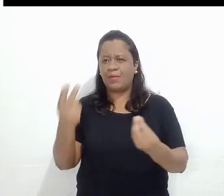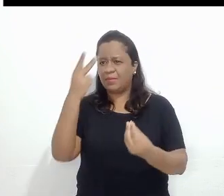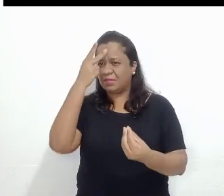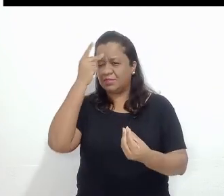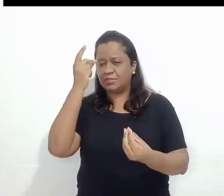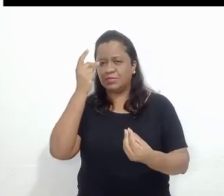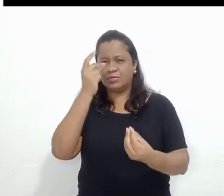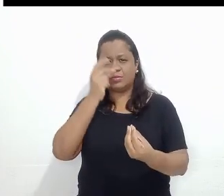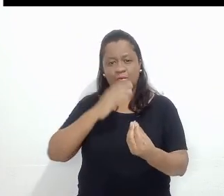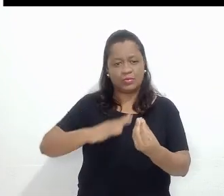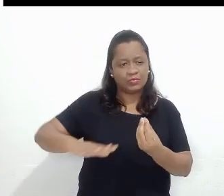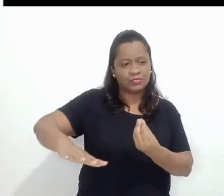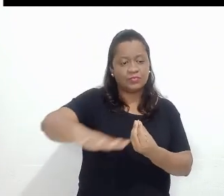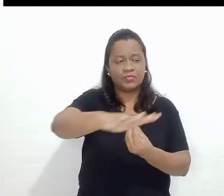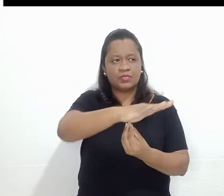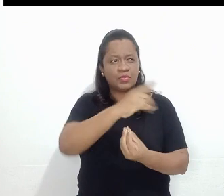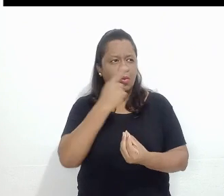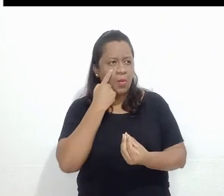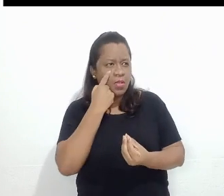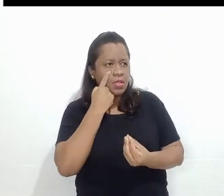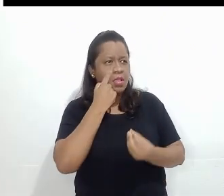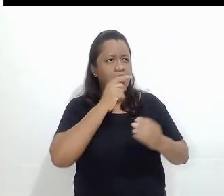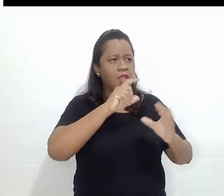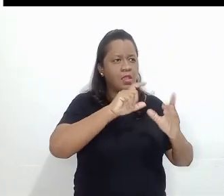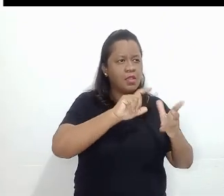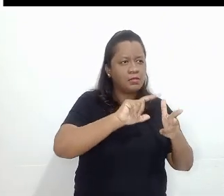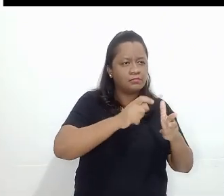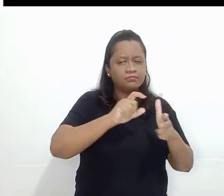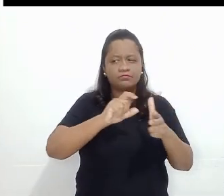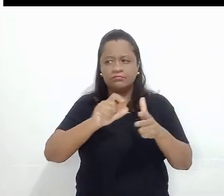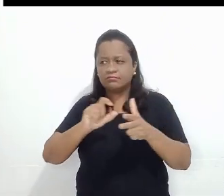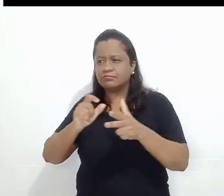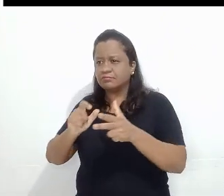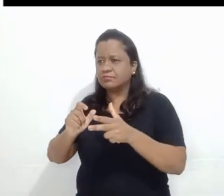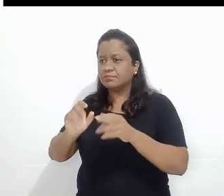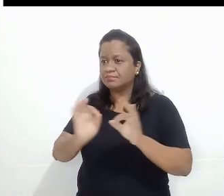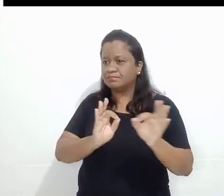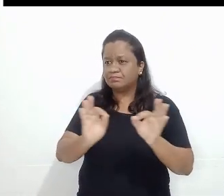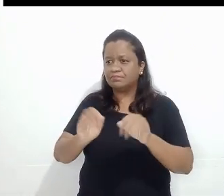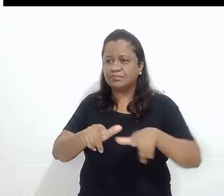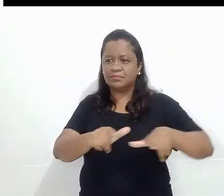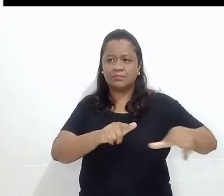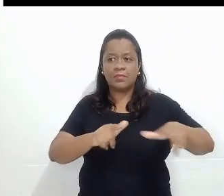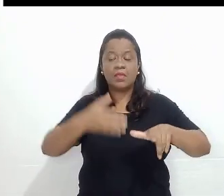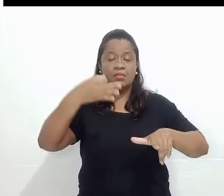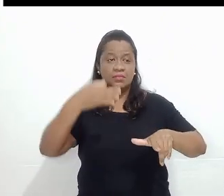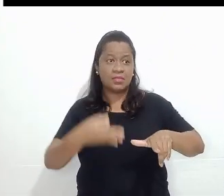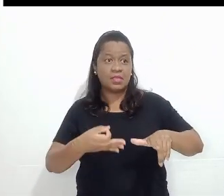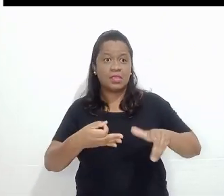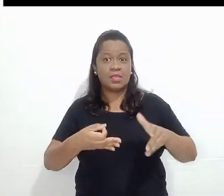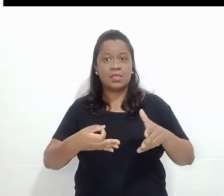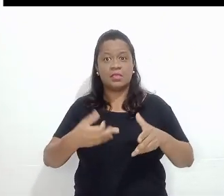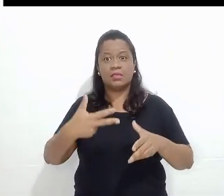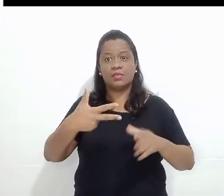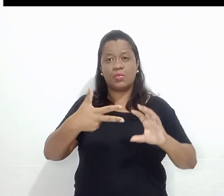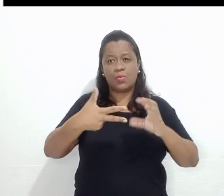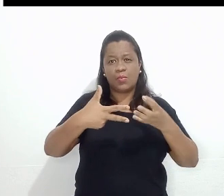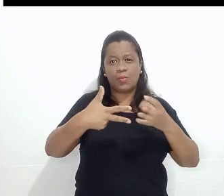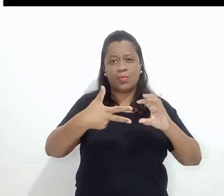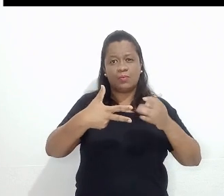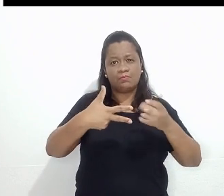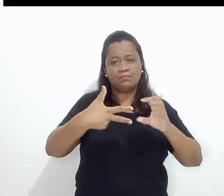volta, regulando, olhando, vendo direitinho, né, se o trabalho está todo certo, se é essa lente mesmo, está tudo limpinho,